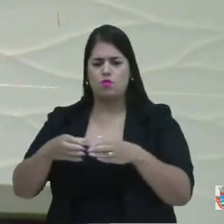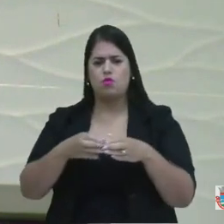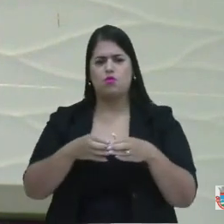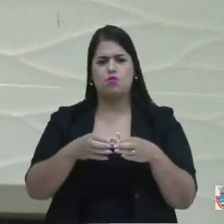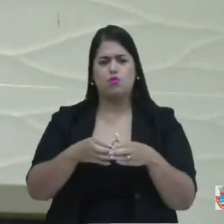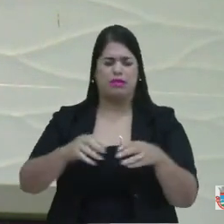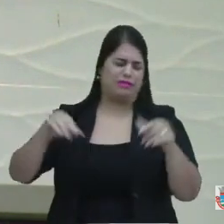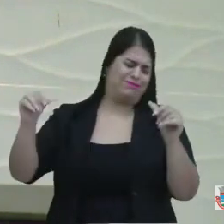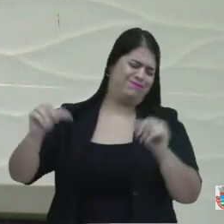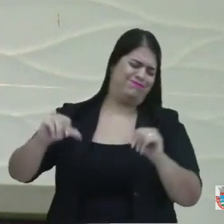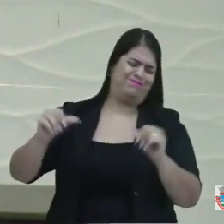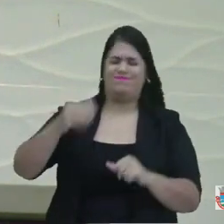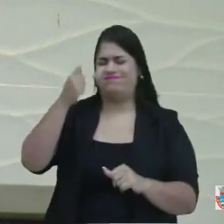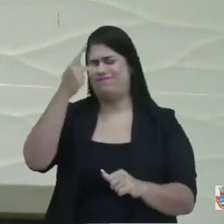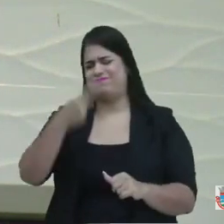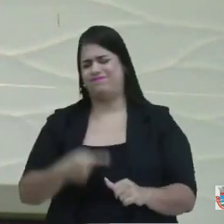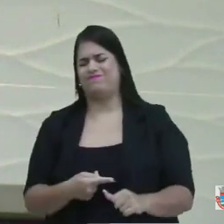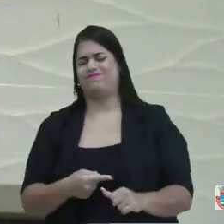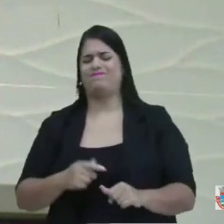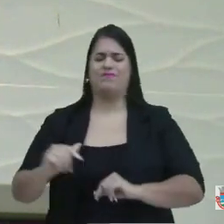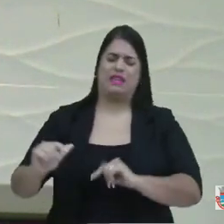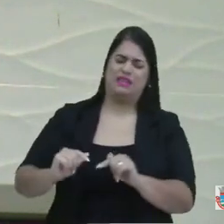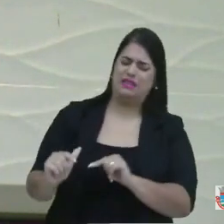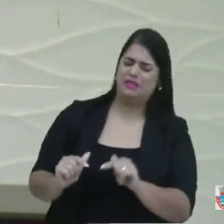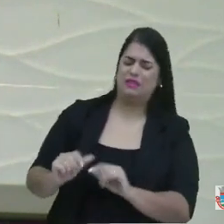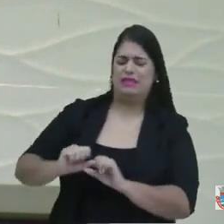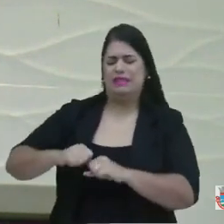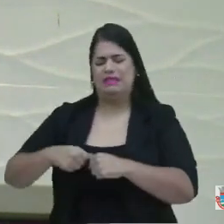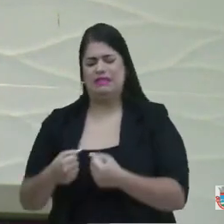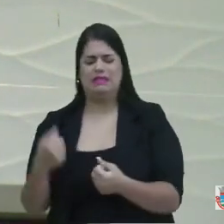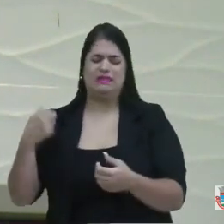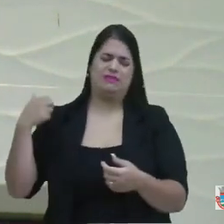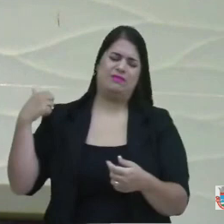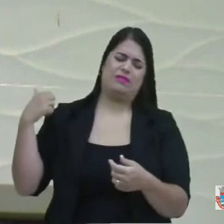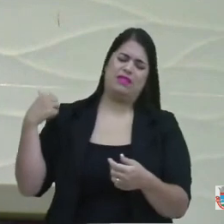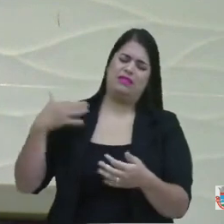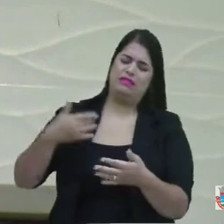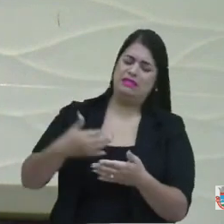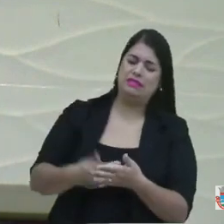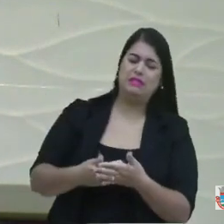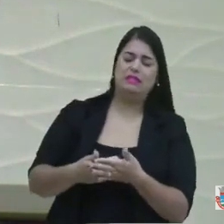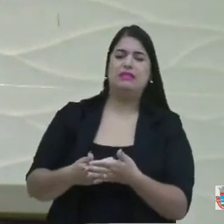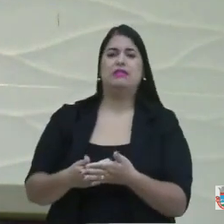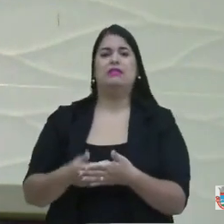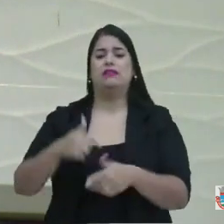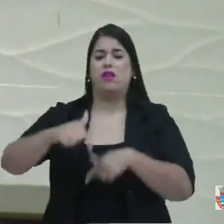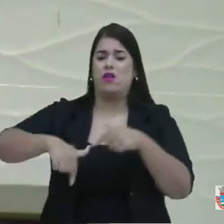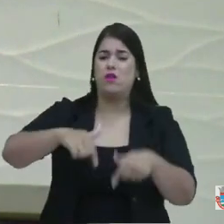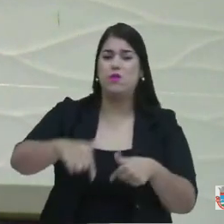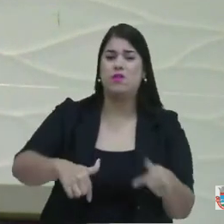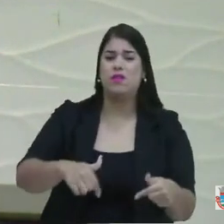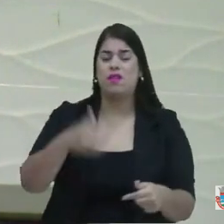meu trabalho, a minha luta, o meu empenho por aquela água da Vila do Espírito Santo. Eu acho que o